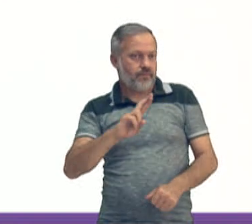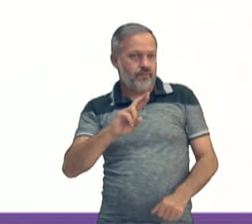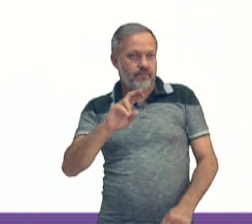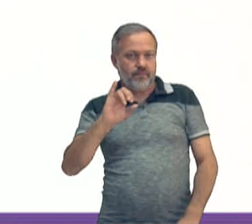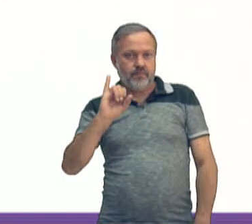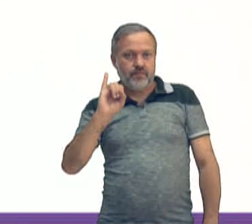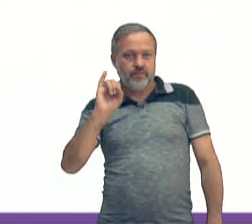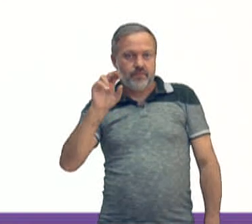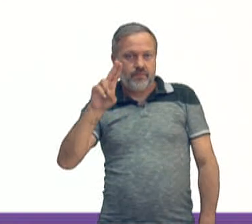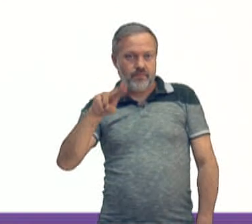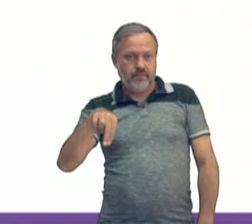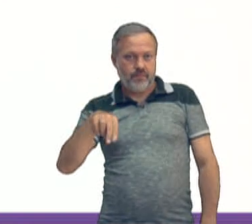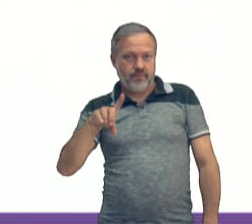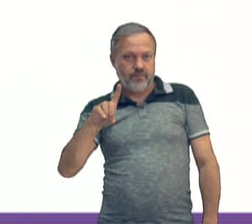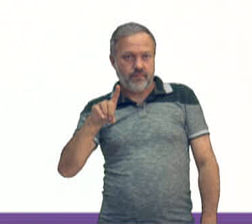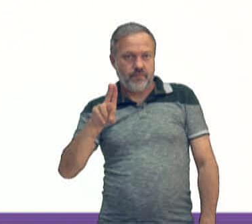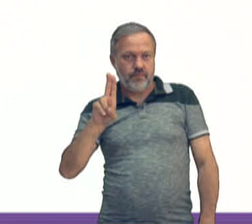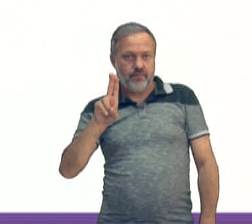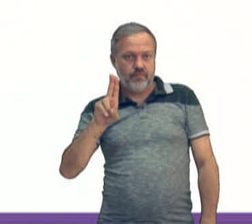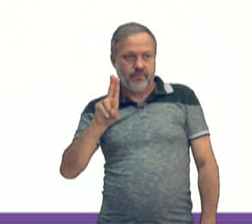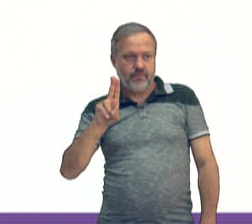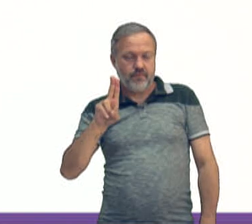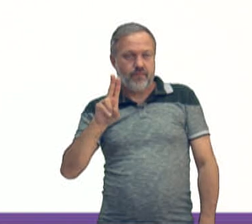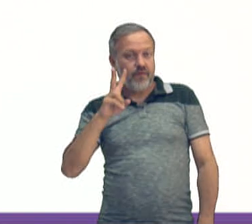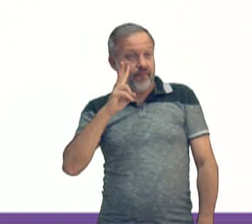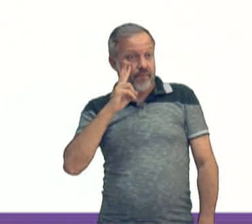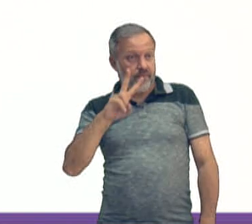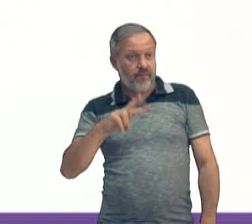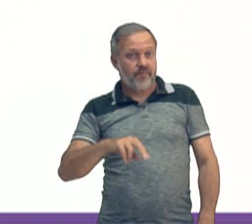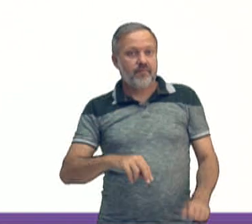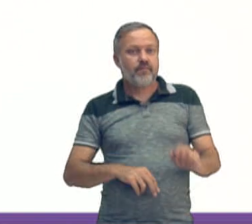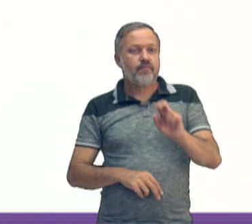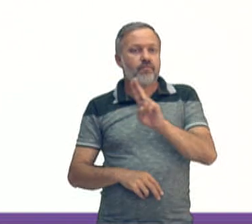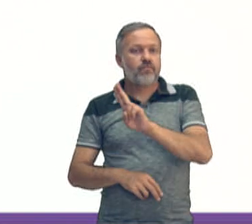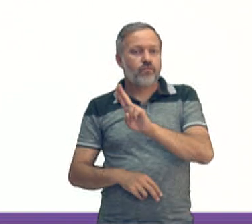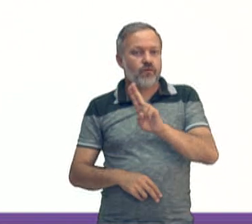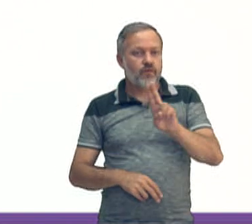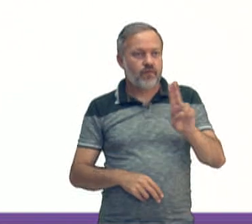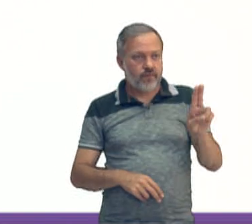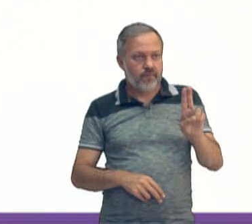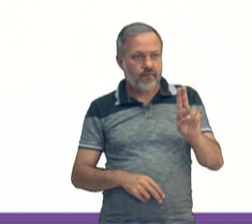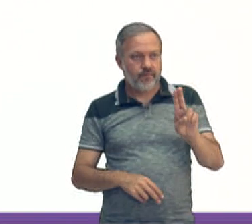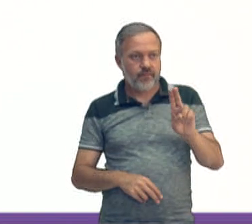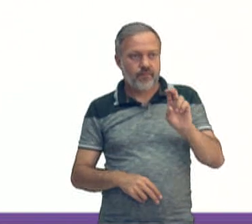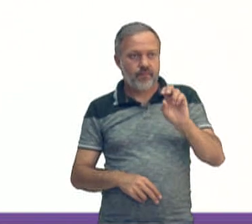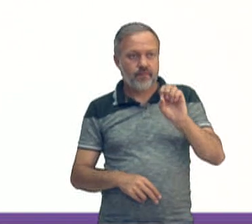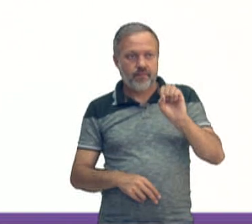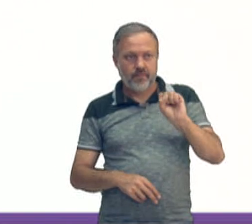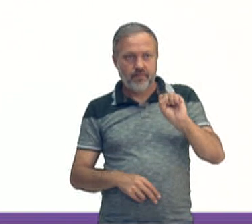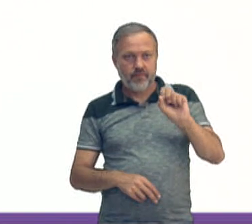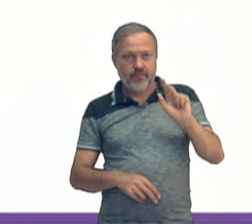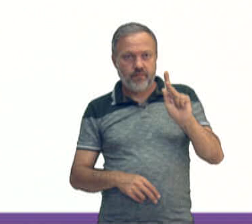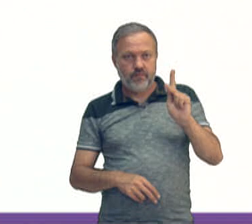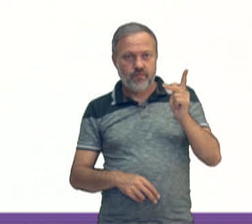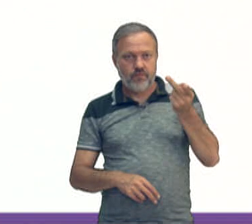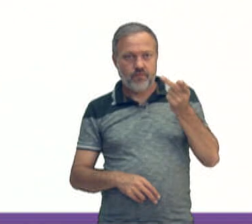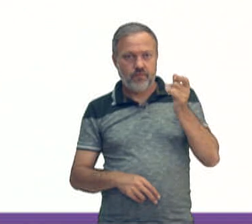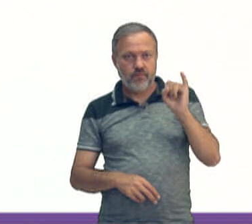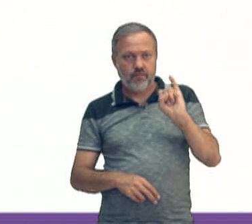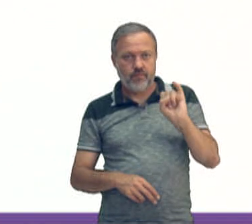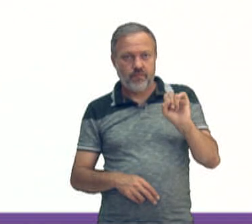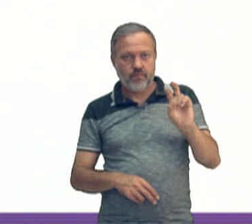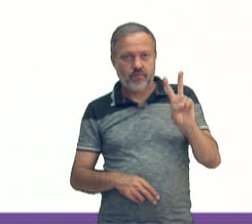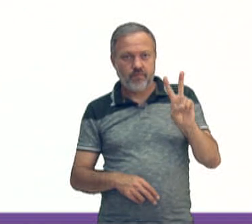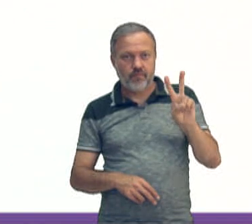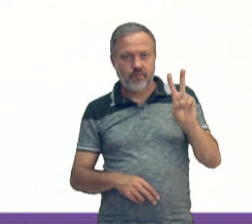de uma divindade, Shiva Nataraja, que é uma, traduzindo, seria o senhor da dança. Esta imagem